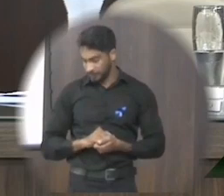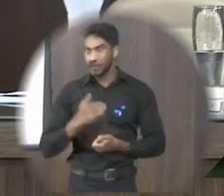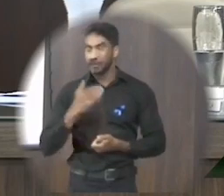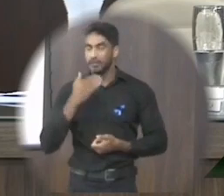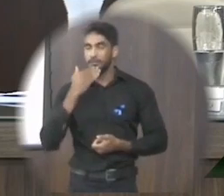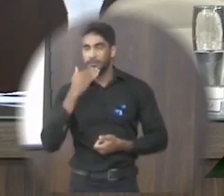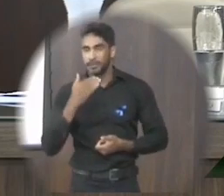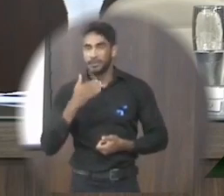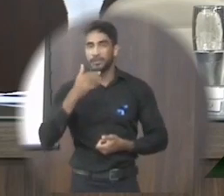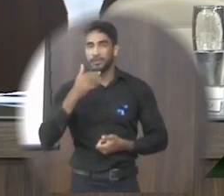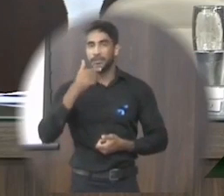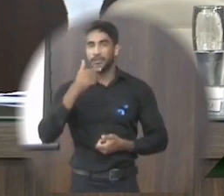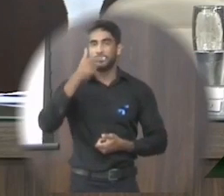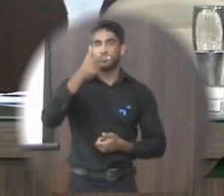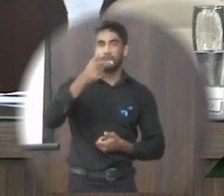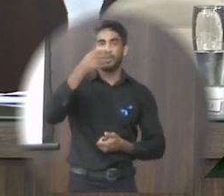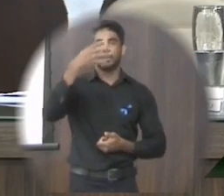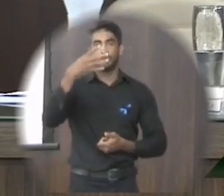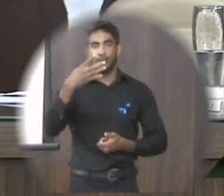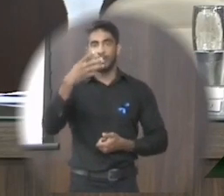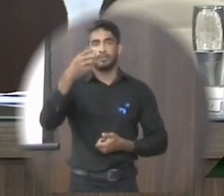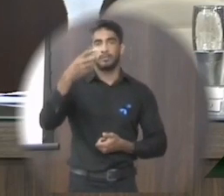Indicação necessidade